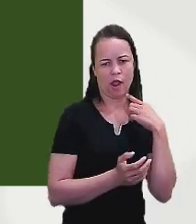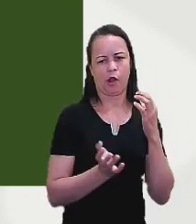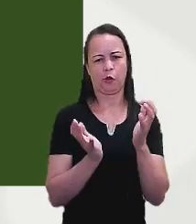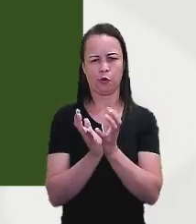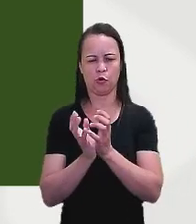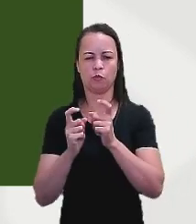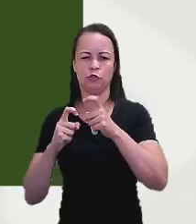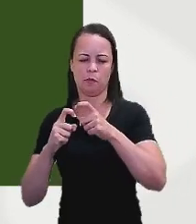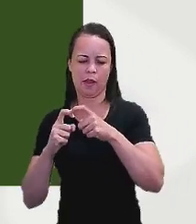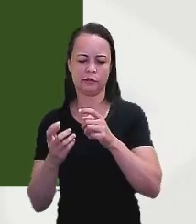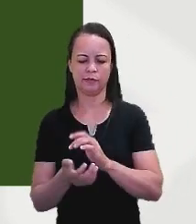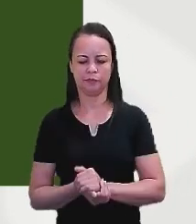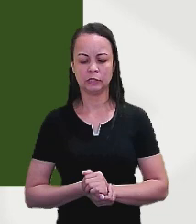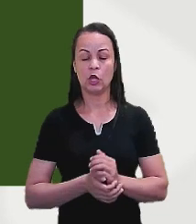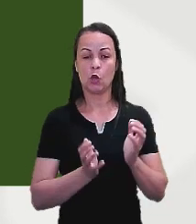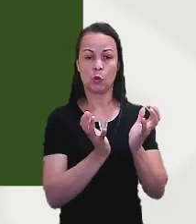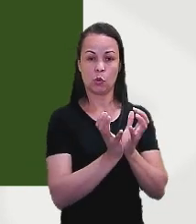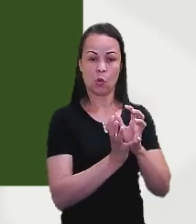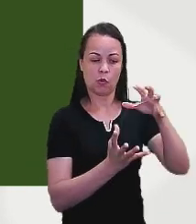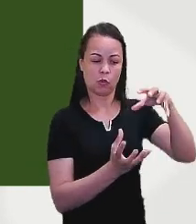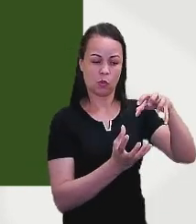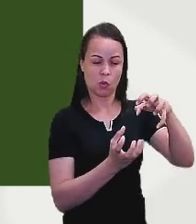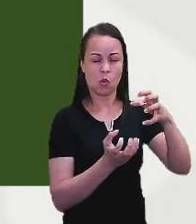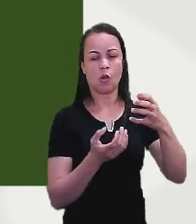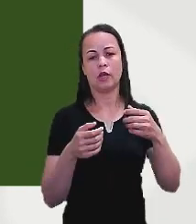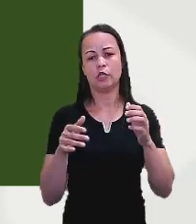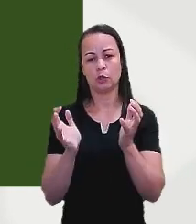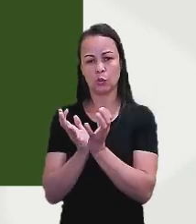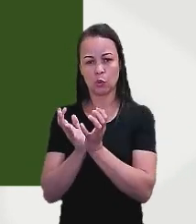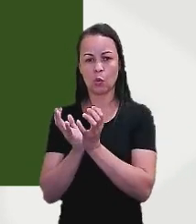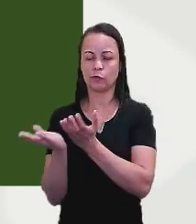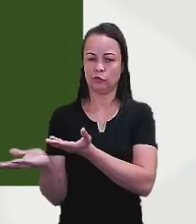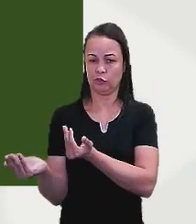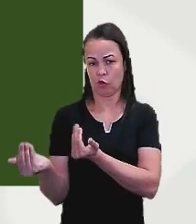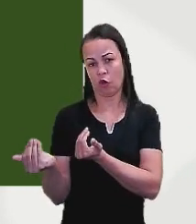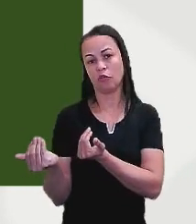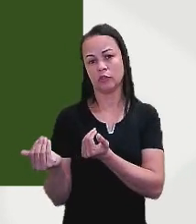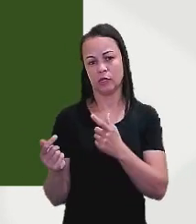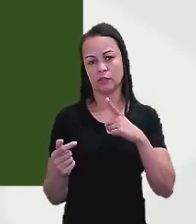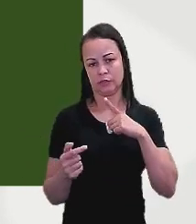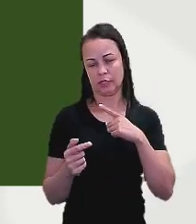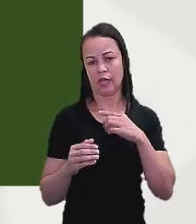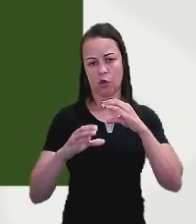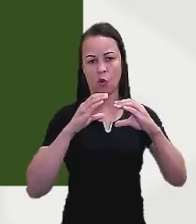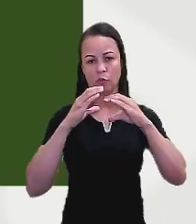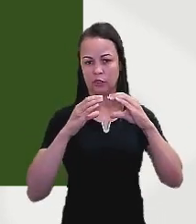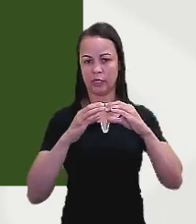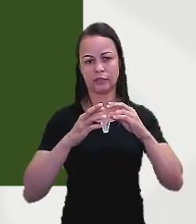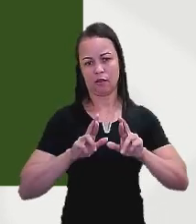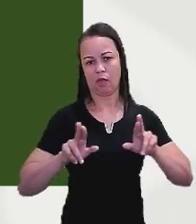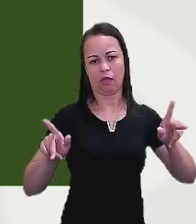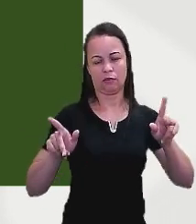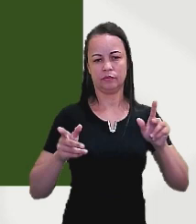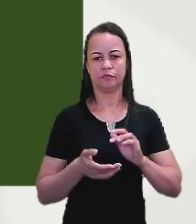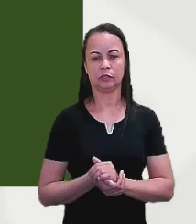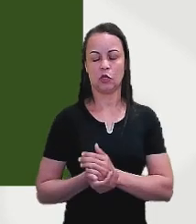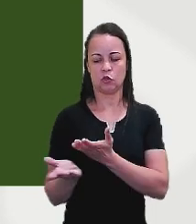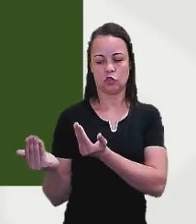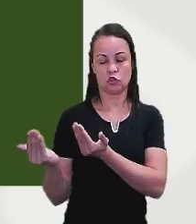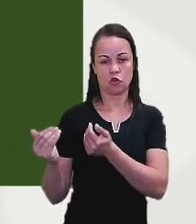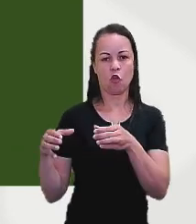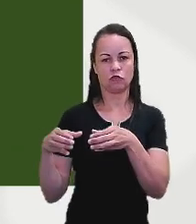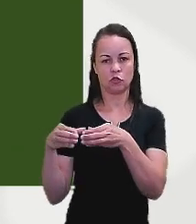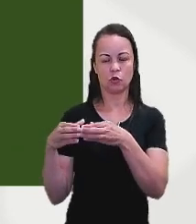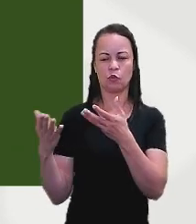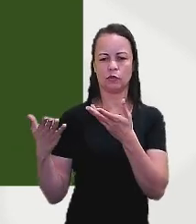grupos de idosos e grupos de jovens. Eles têm a maneira própria de se comunicar. Os jovens, quando estão juntos, eles